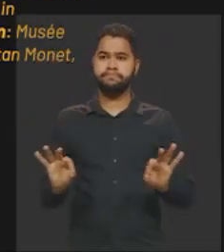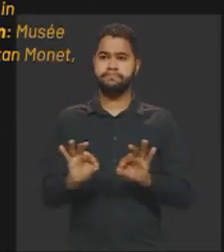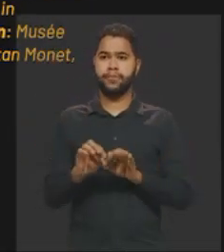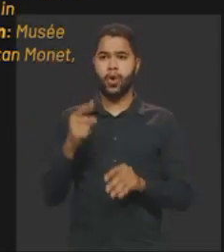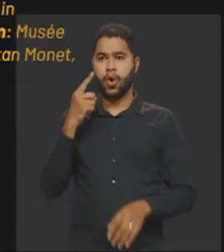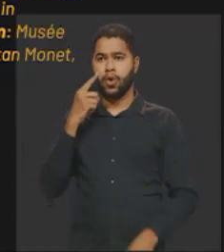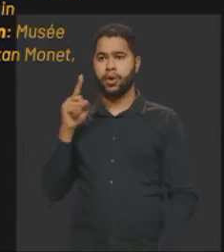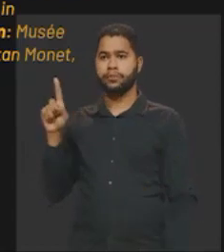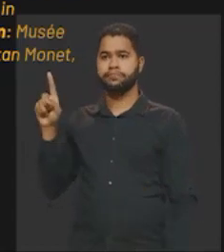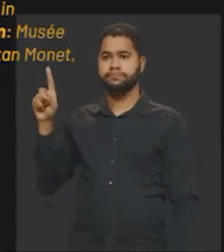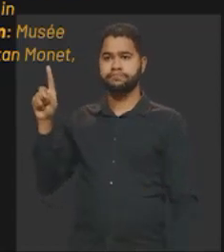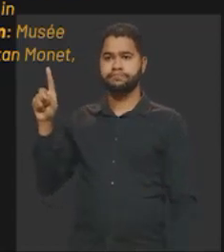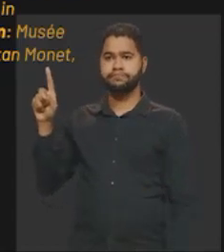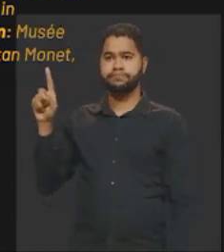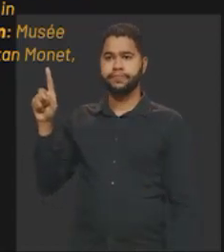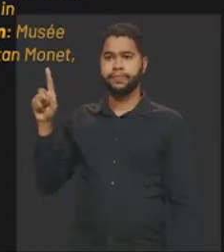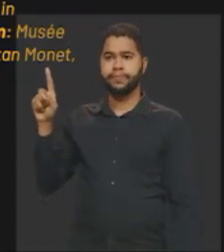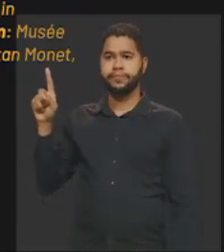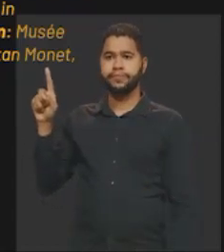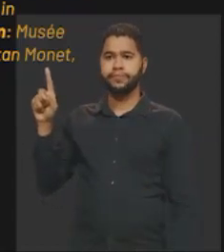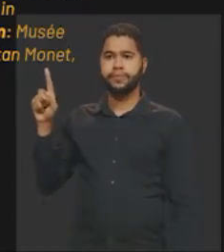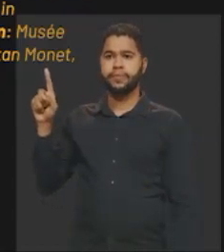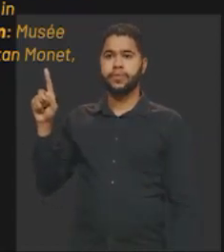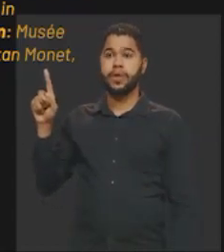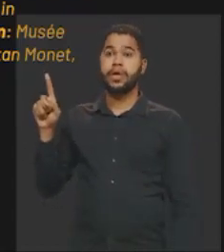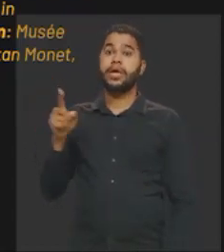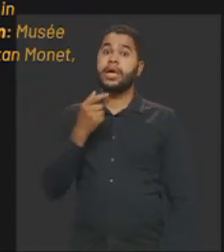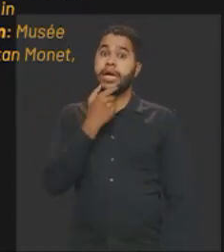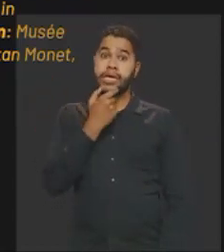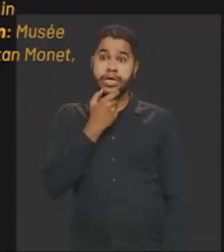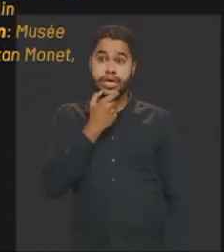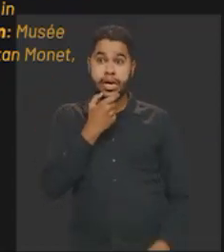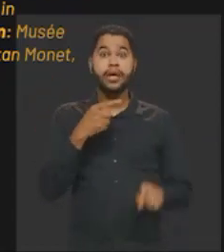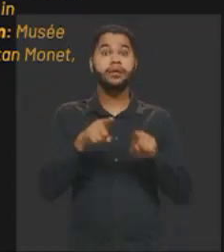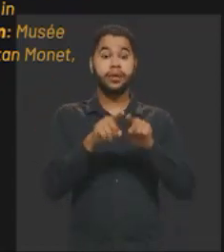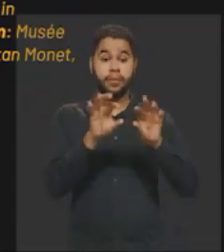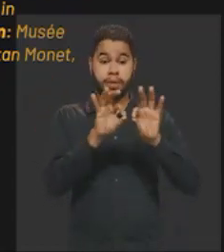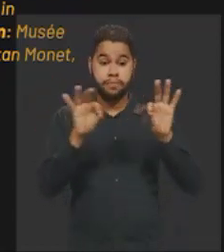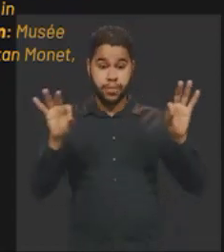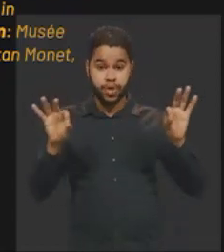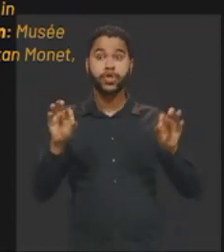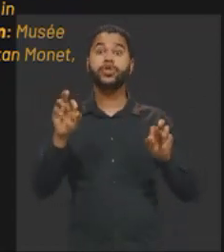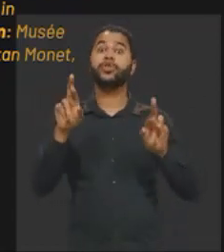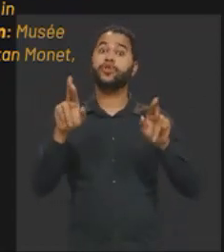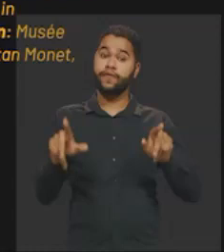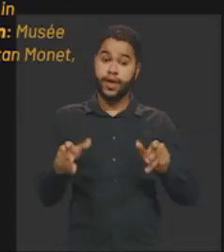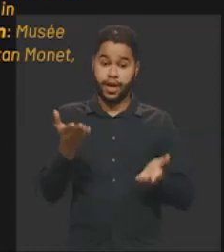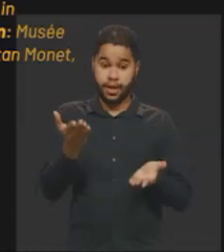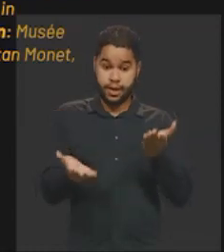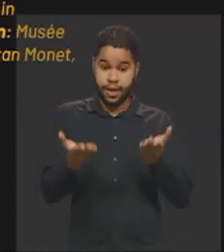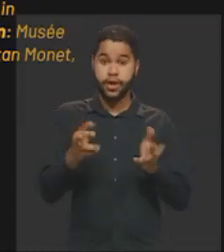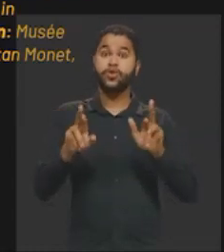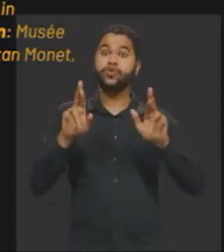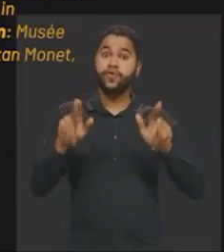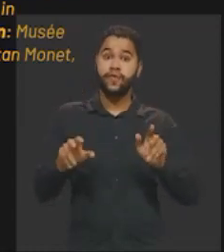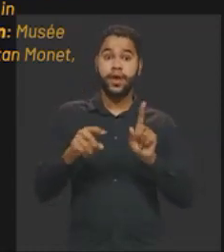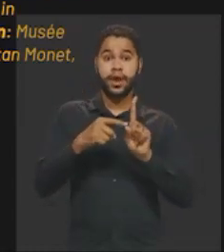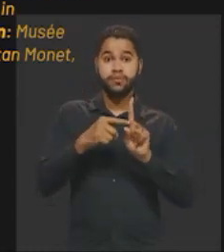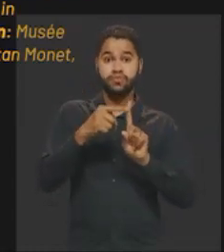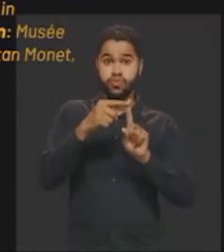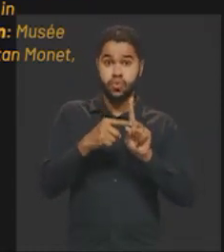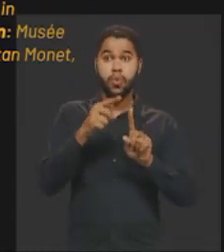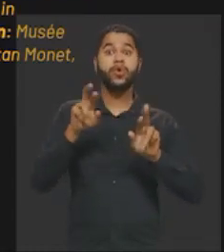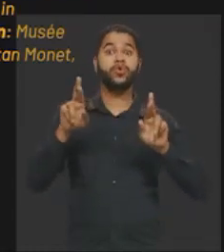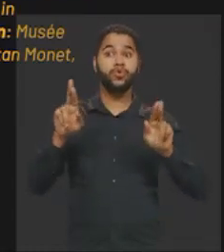inglês também, centímetros, é tudo diferente, a medida é diferente, o peso é diferente, a temperatura é diferente.